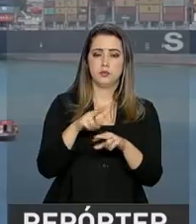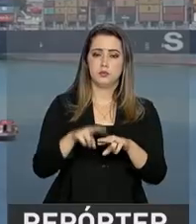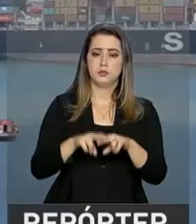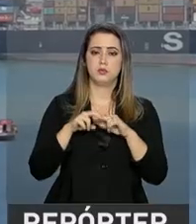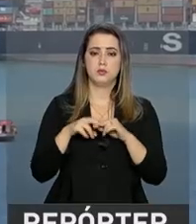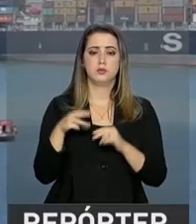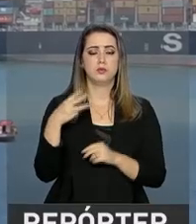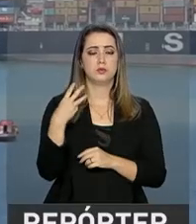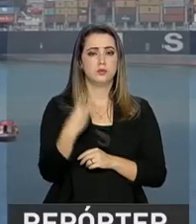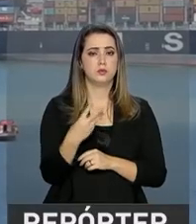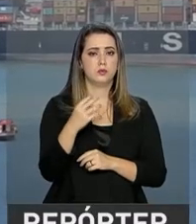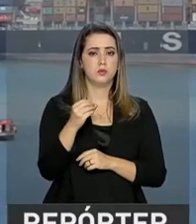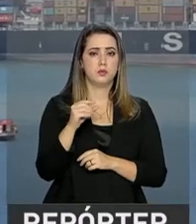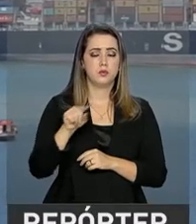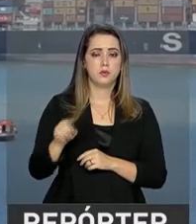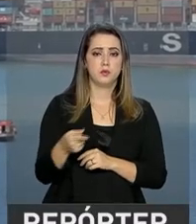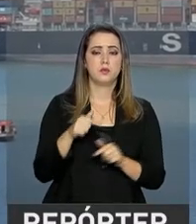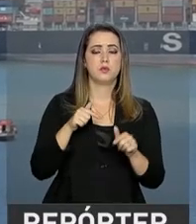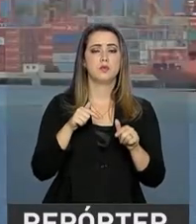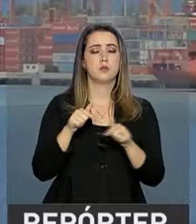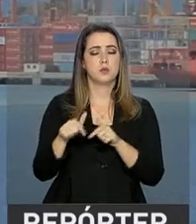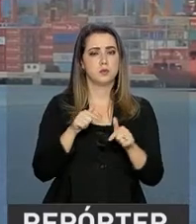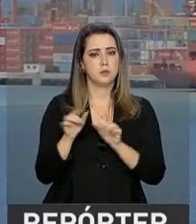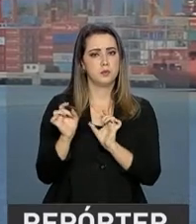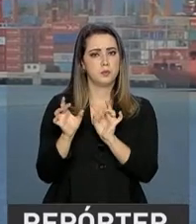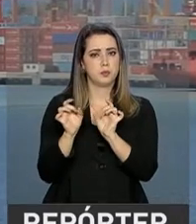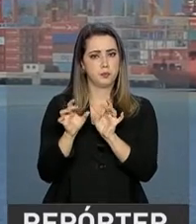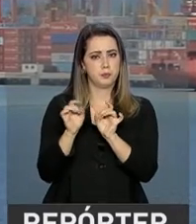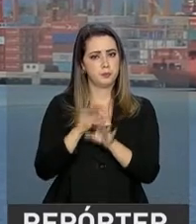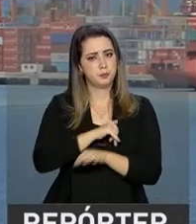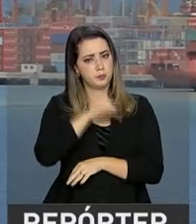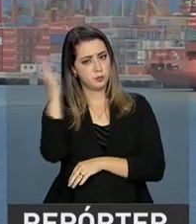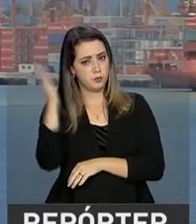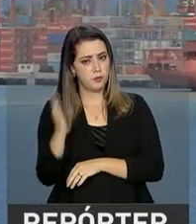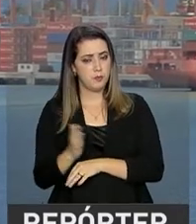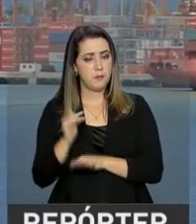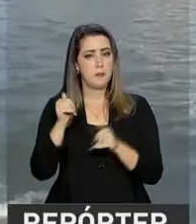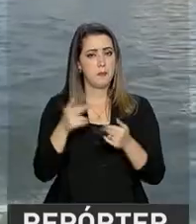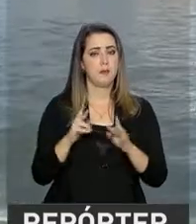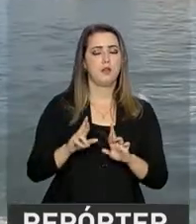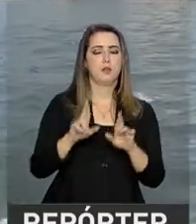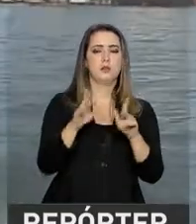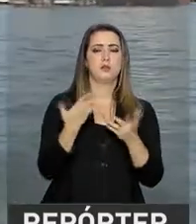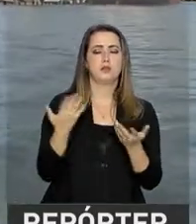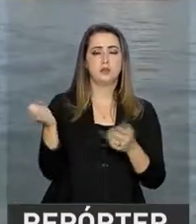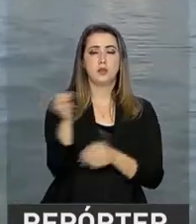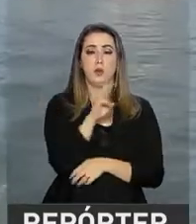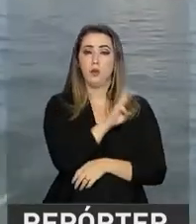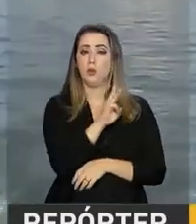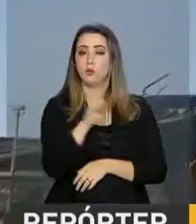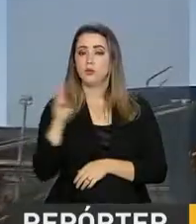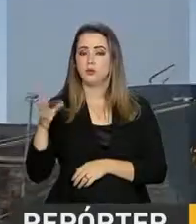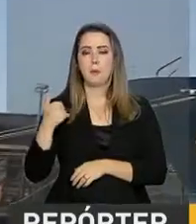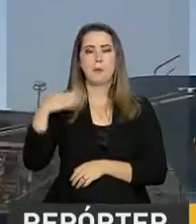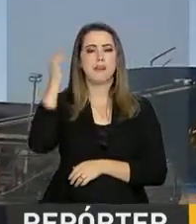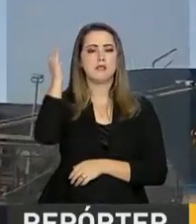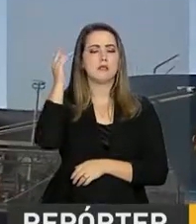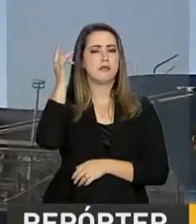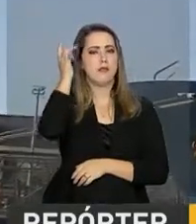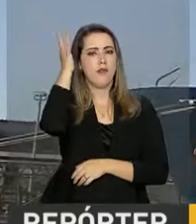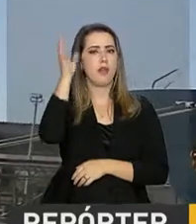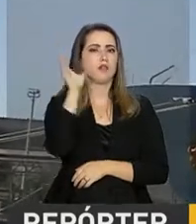de 300 mil operações de exportações a expectativa é que o novo sistema de mais agilidade